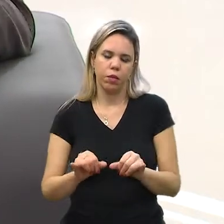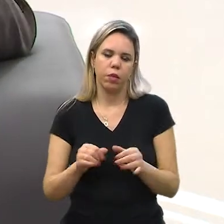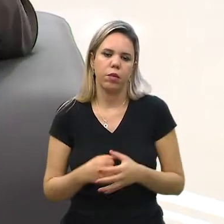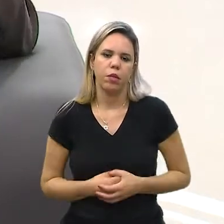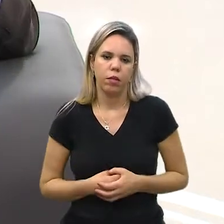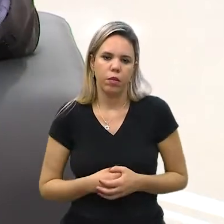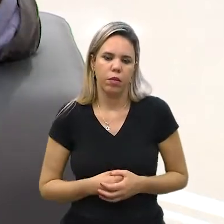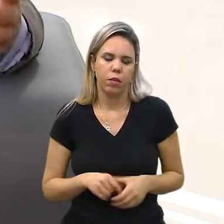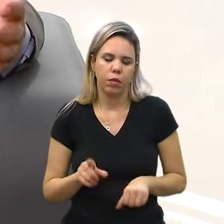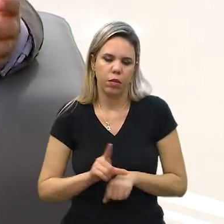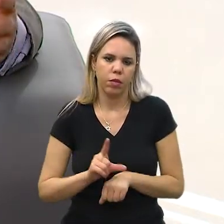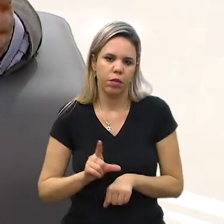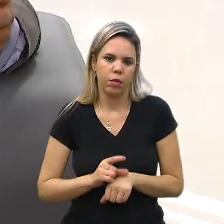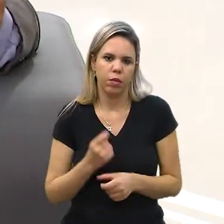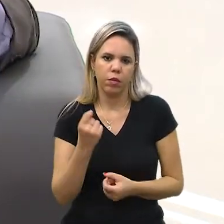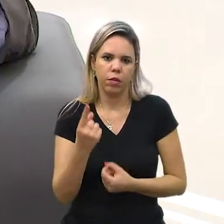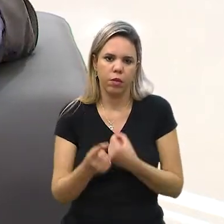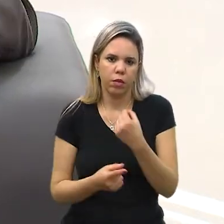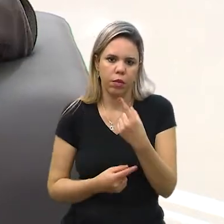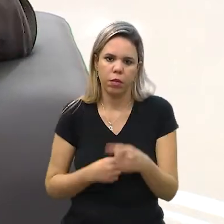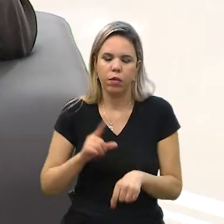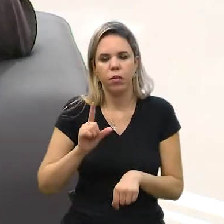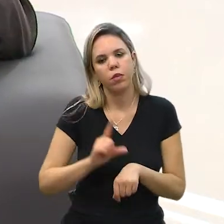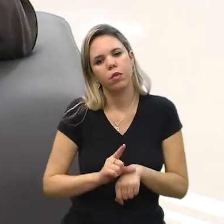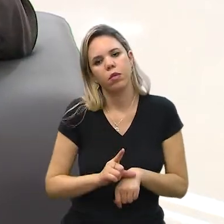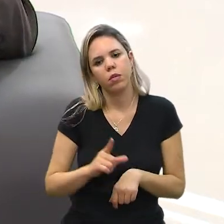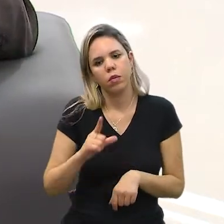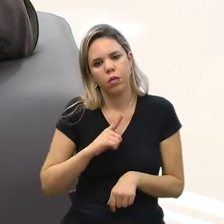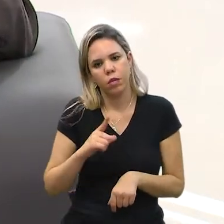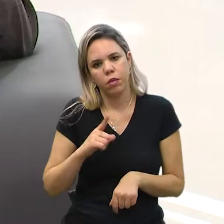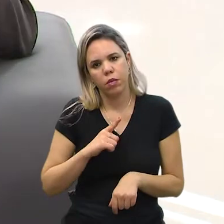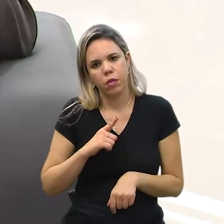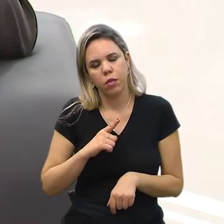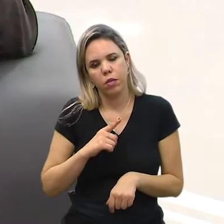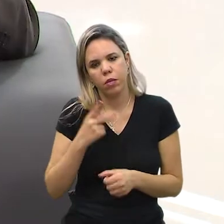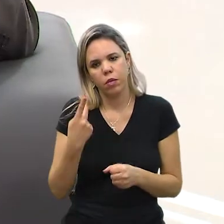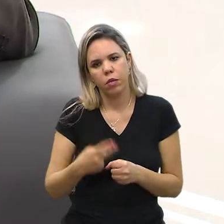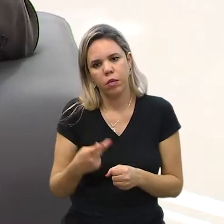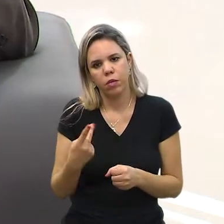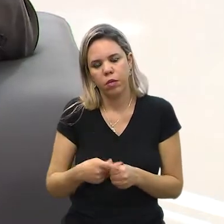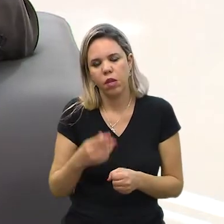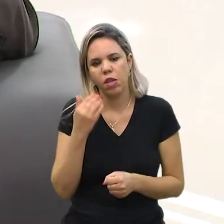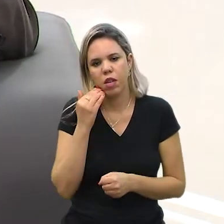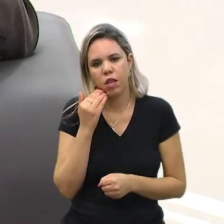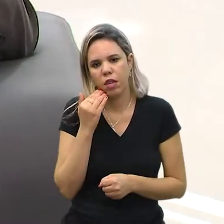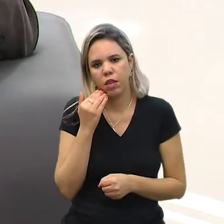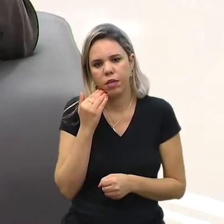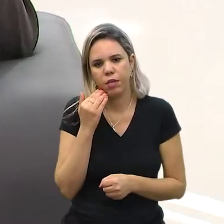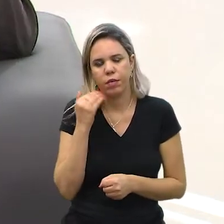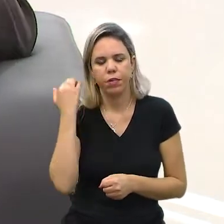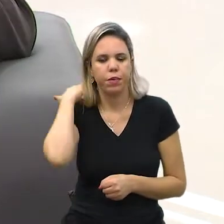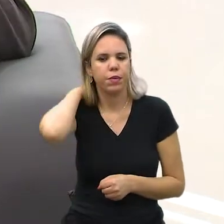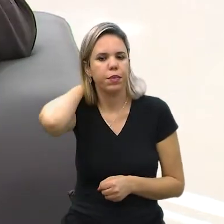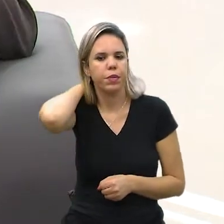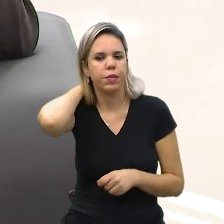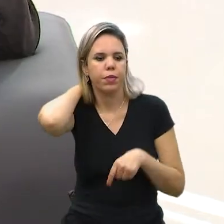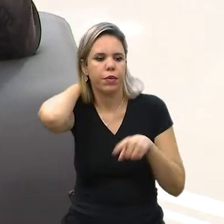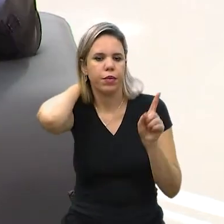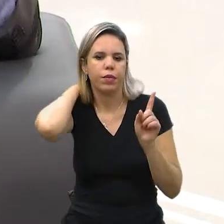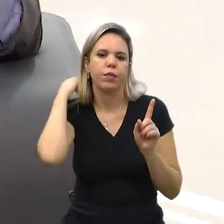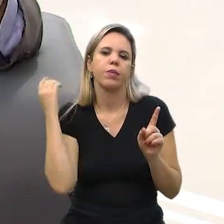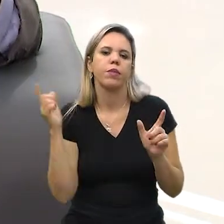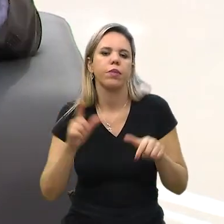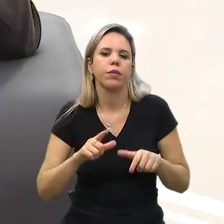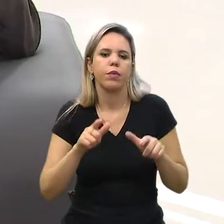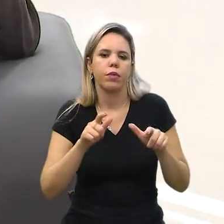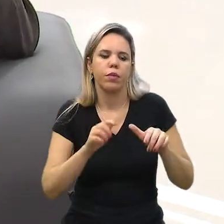vendedor. Algumas lojas, ela tem lá a seção de produtos com defeitos, que você vai